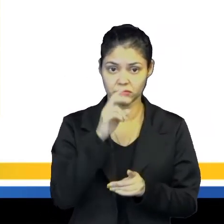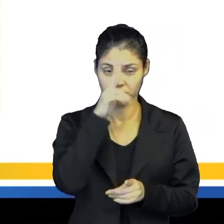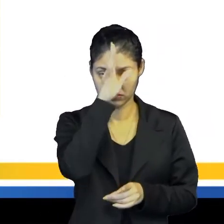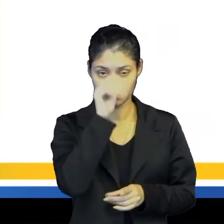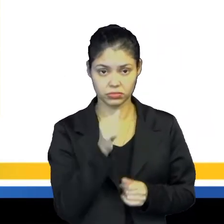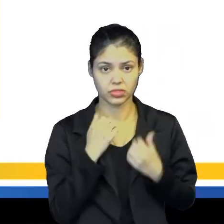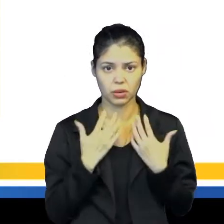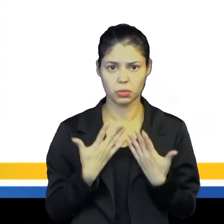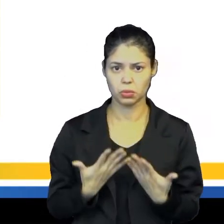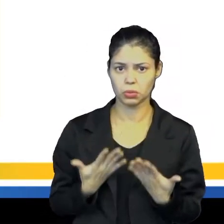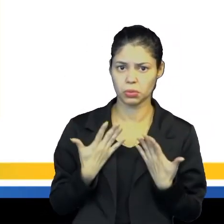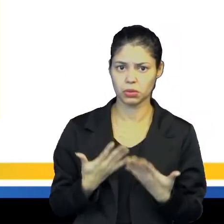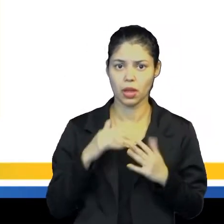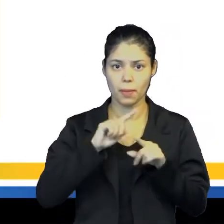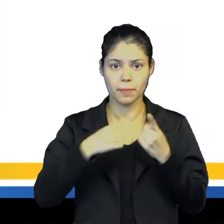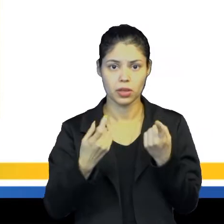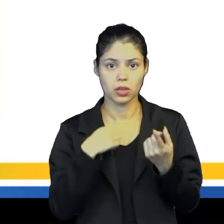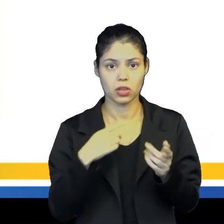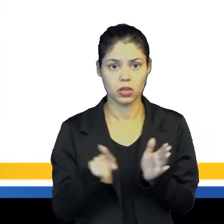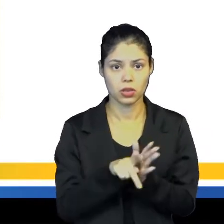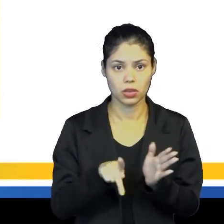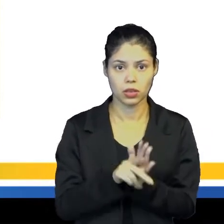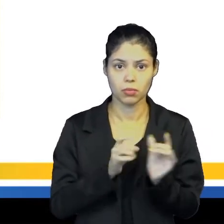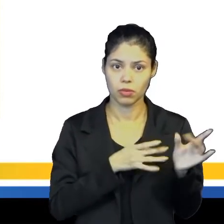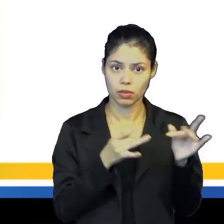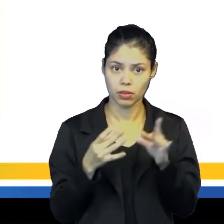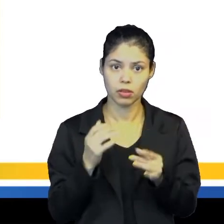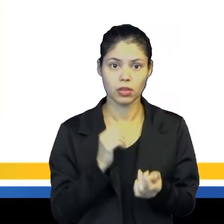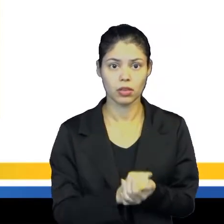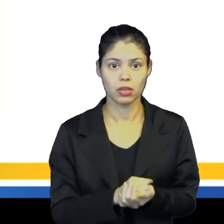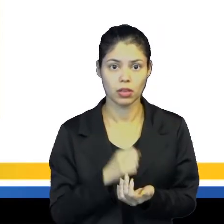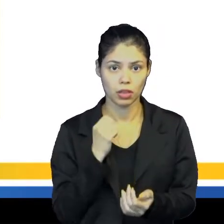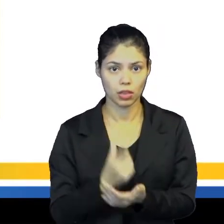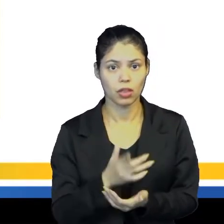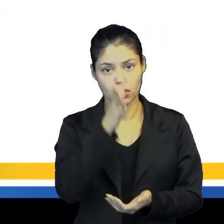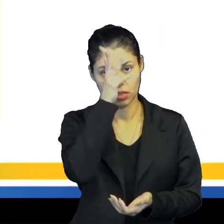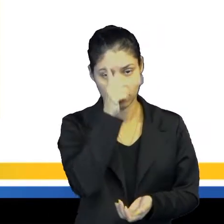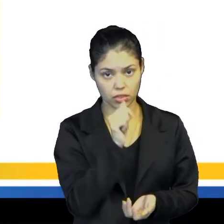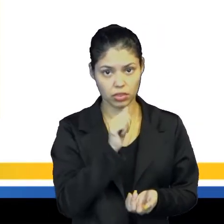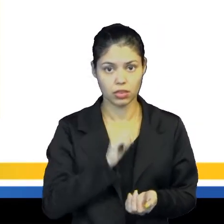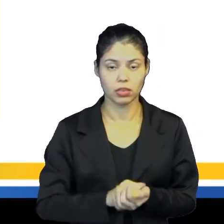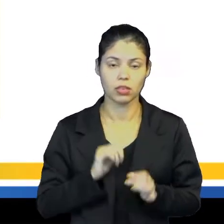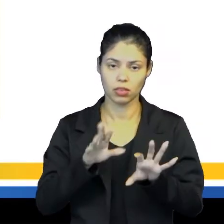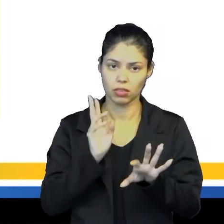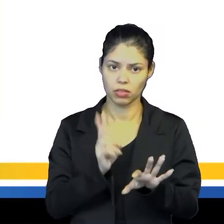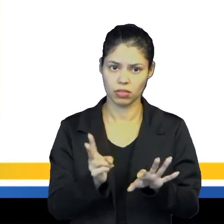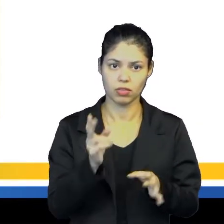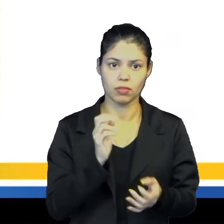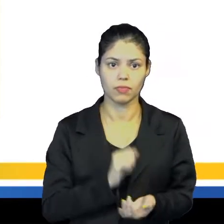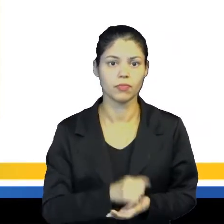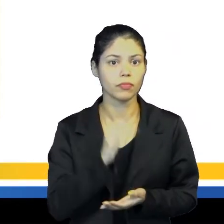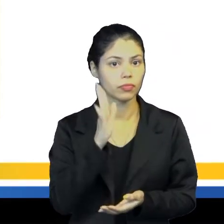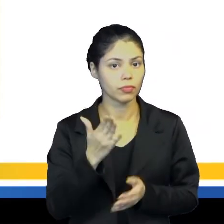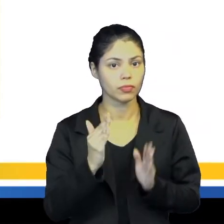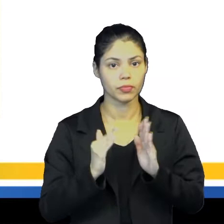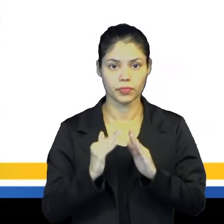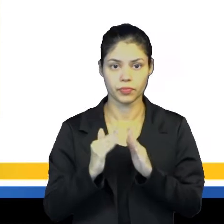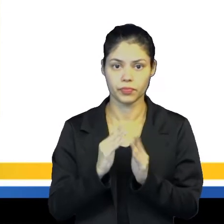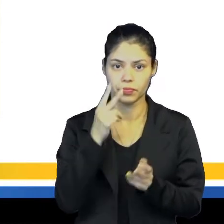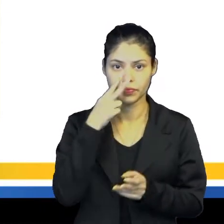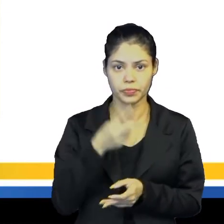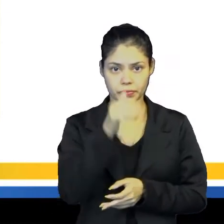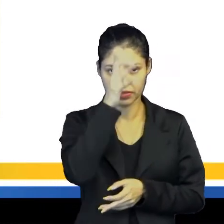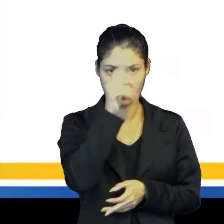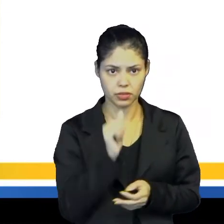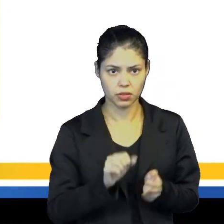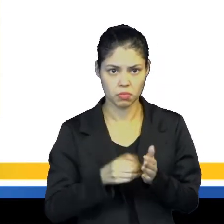leve, mas como era a única disponível para a venda, efetuei a compra da galinha a si mesmo. Já em casa, vi